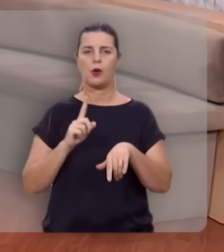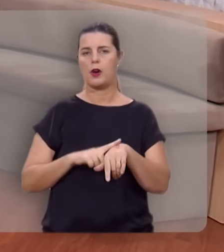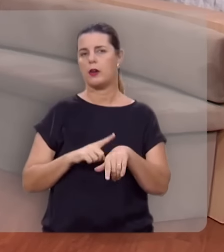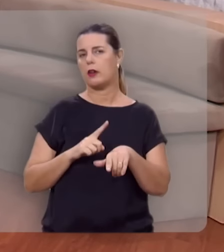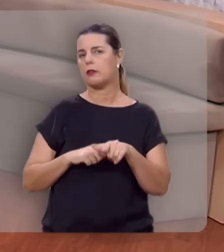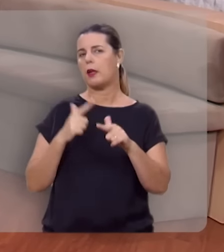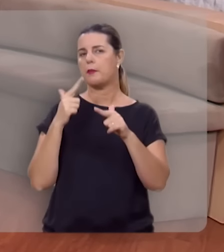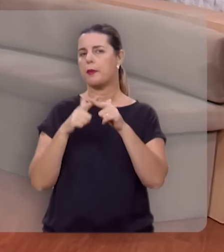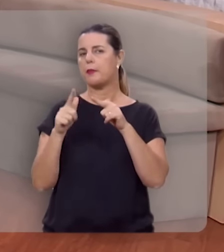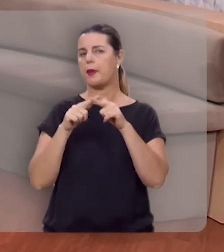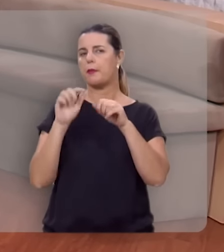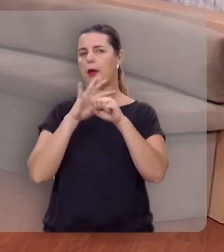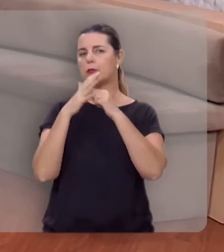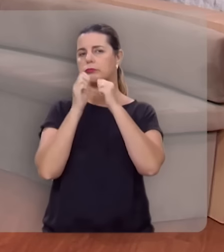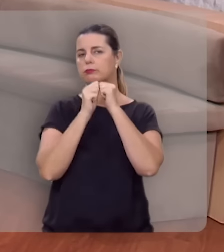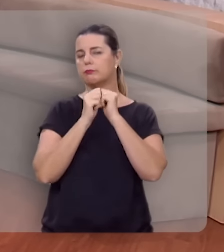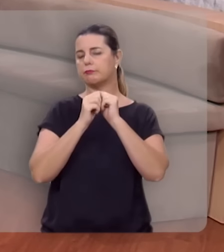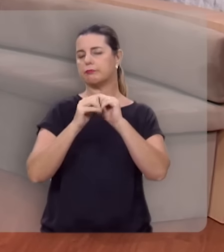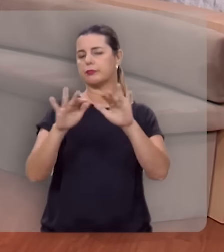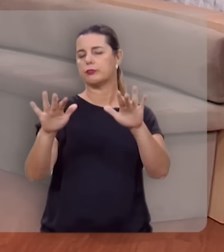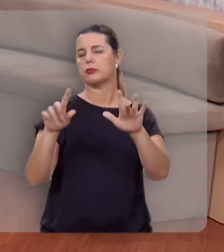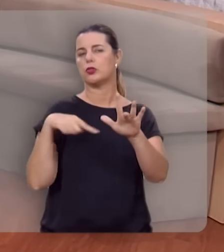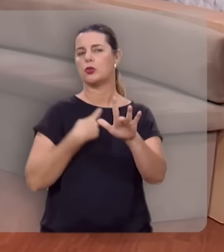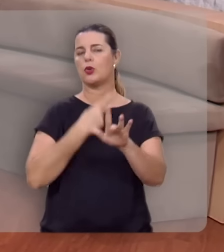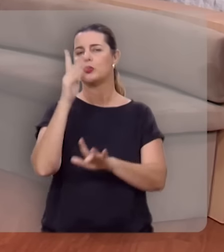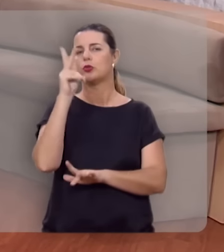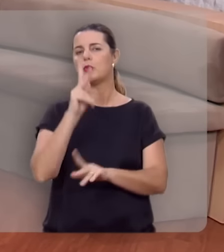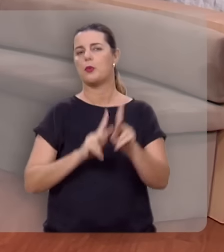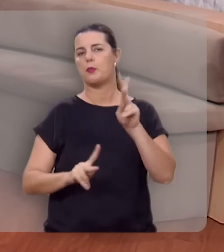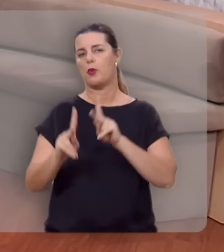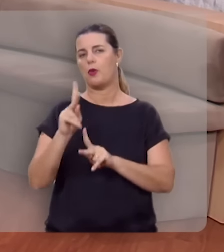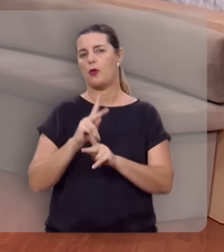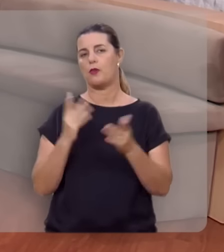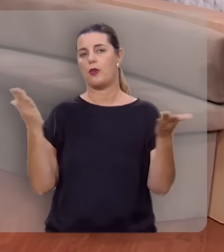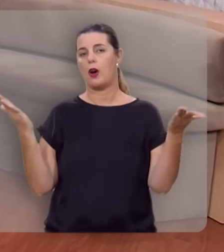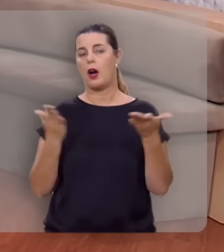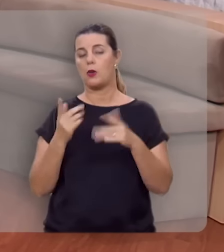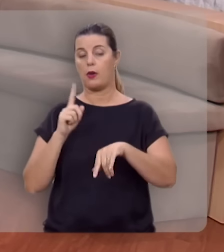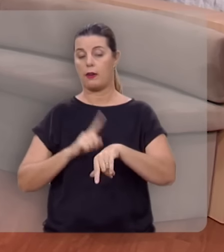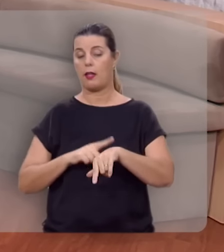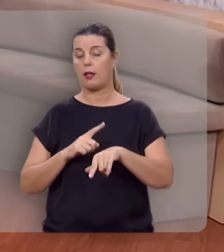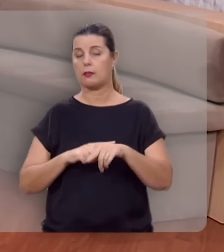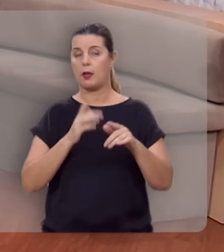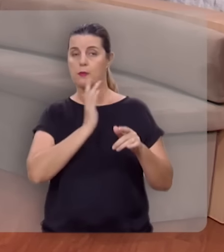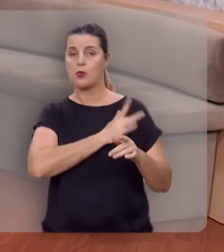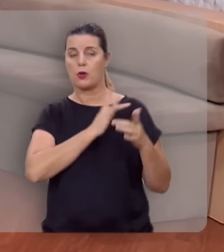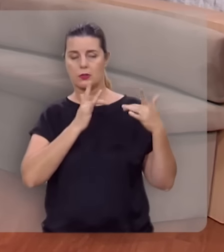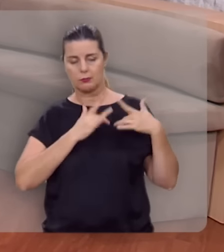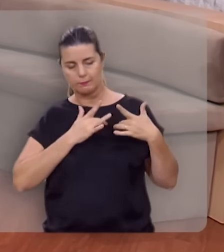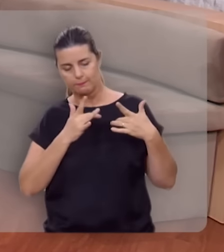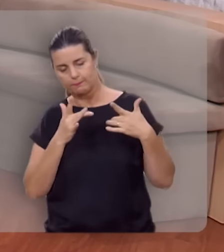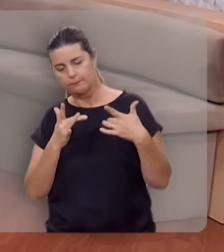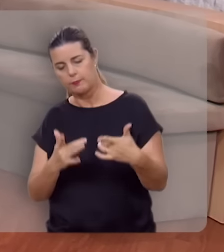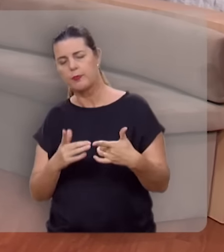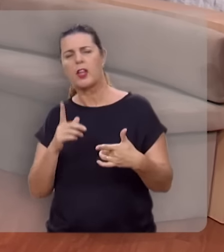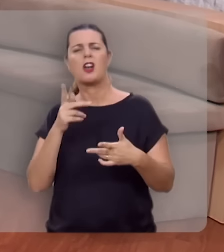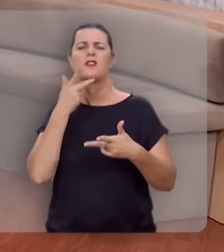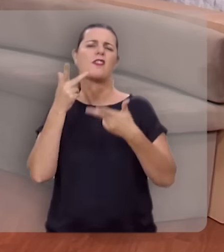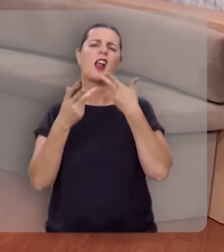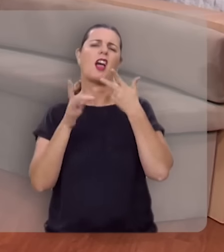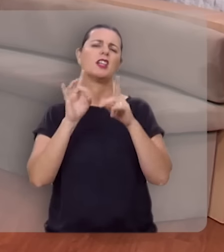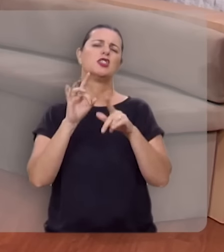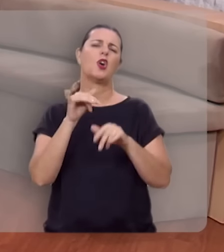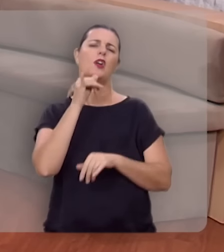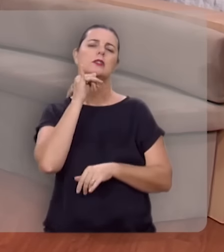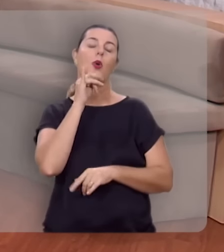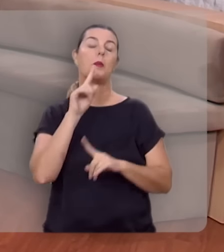de crise e de pandemia que assola o nosso povo. É hora de sermos generosos. Não apenas